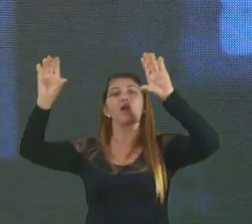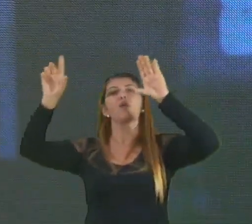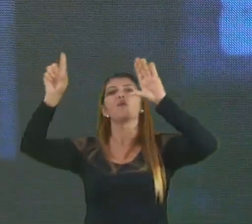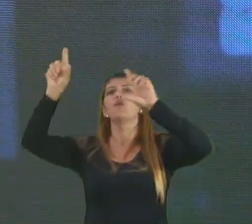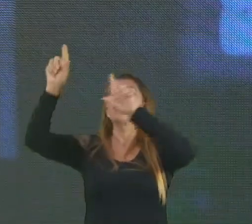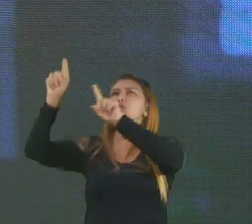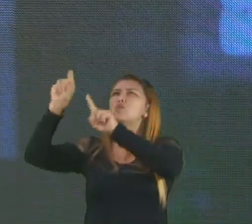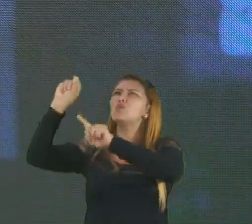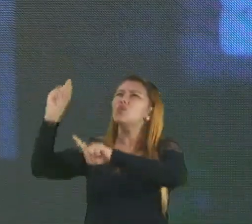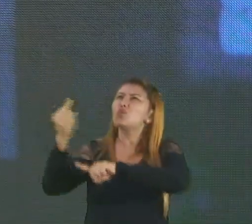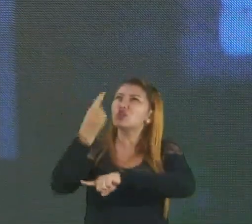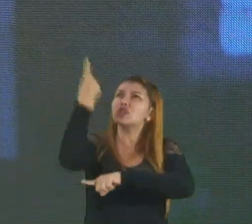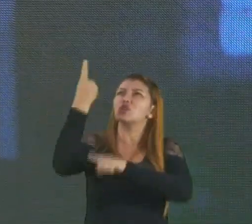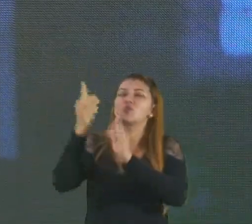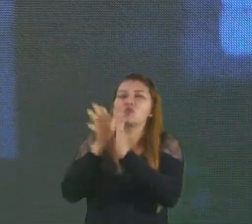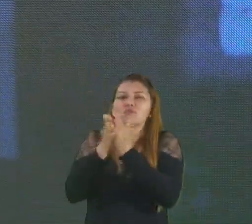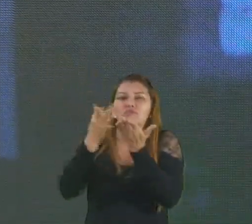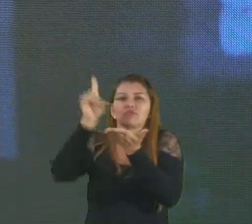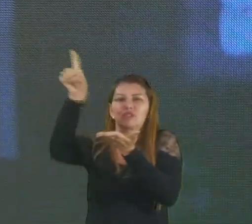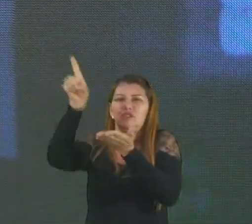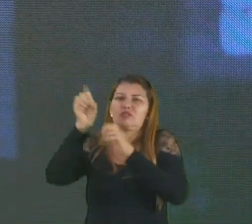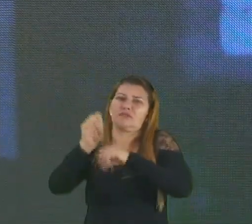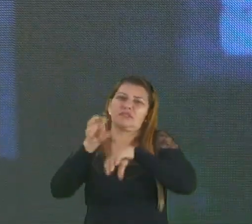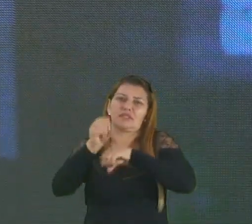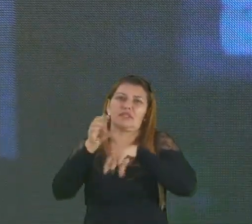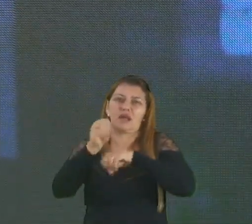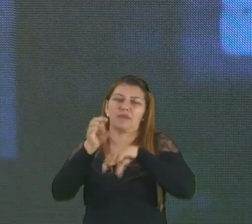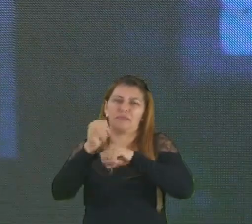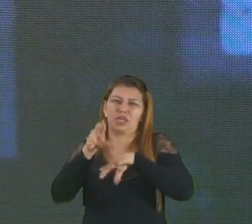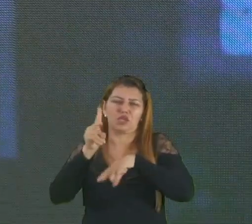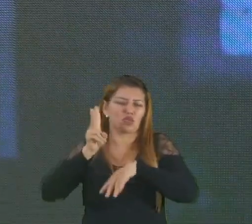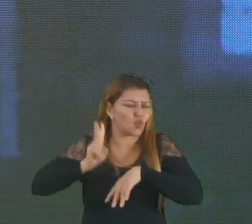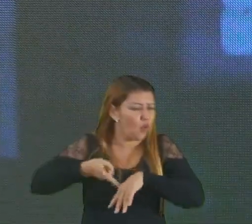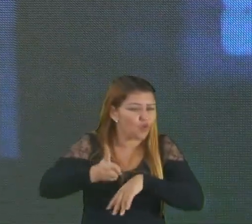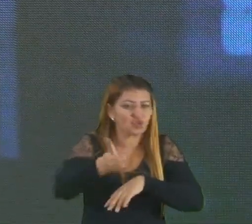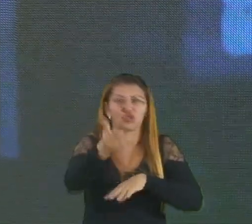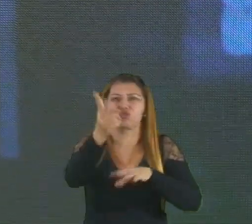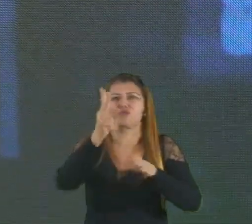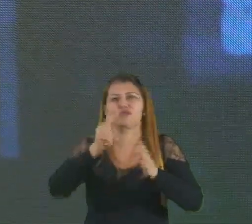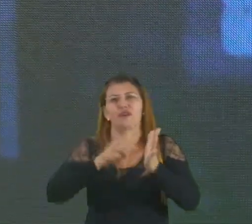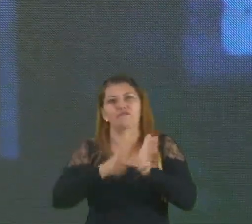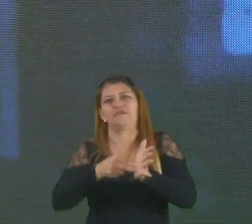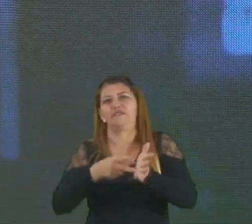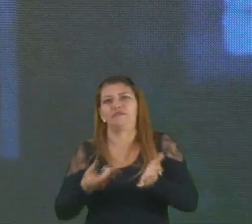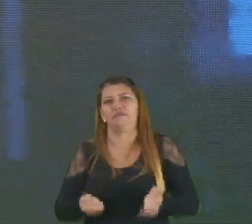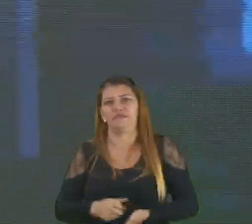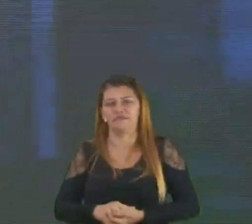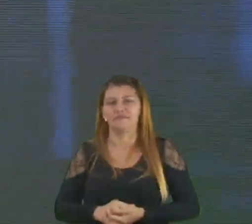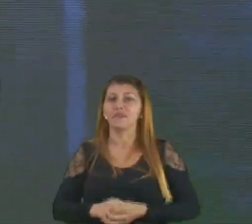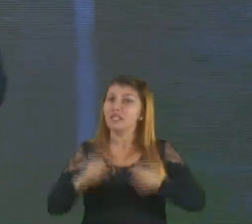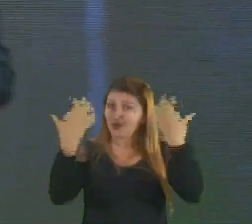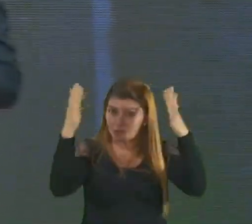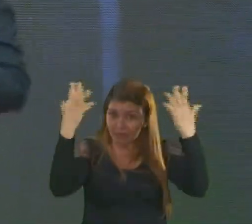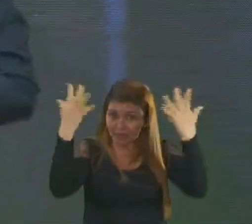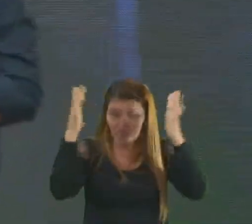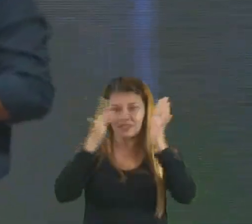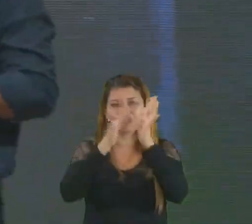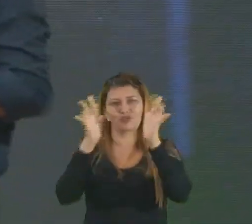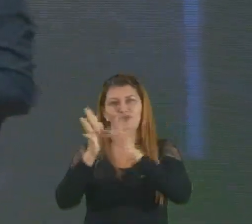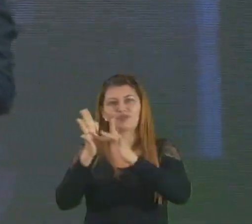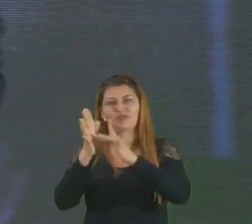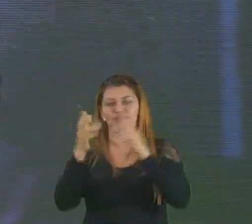palavras não hão de passar. Dê um aplauso ao Senhor Jesus